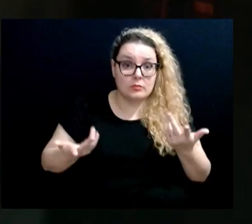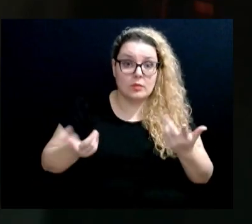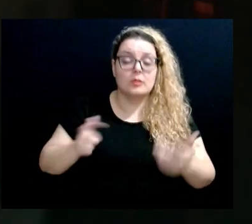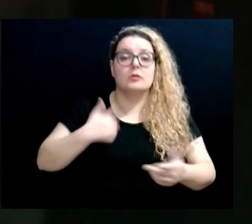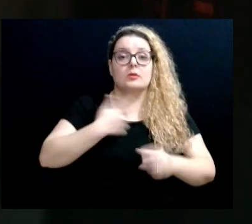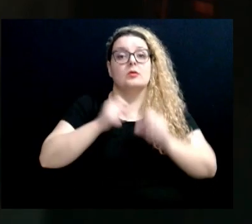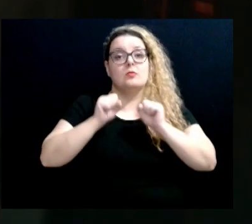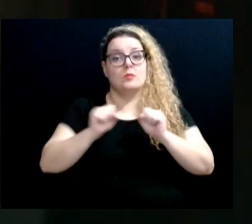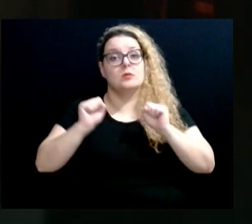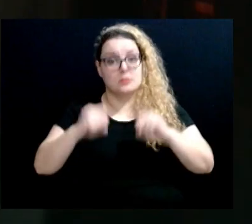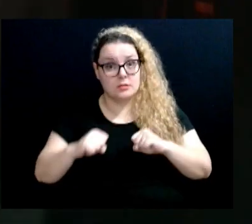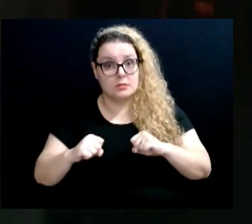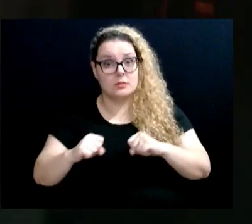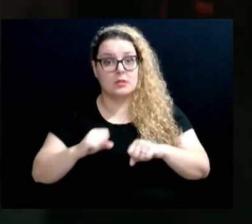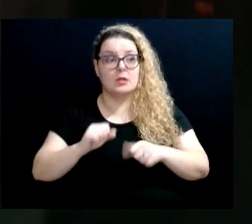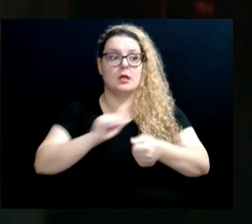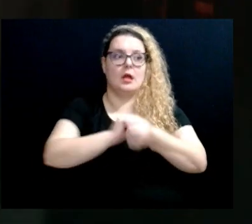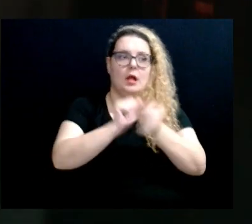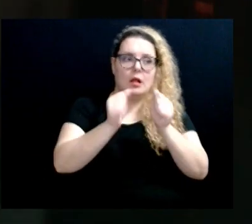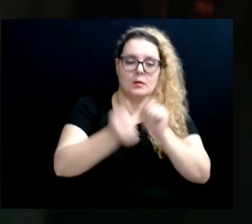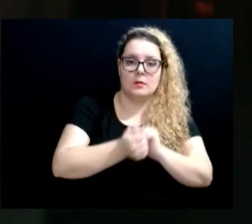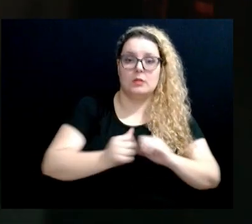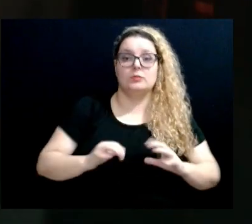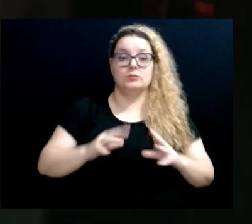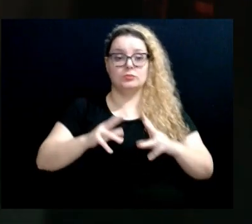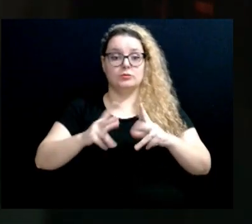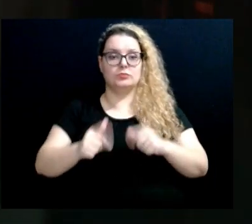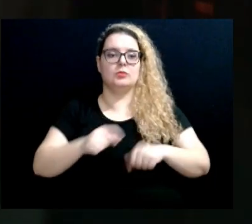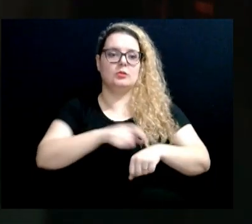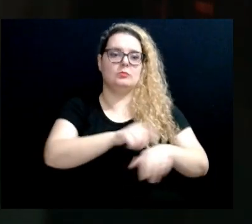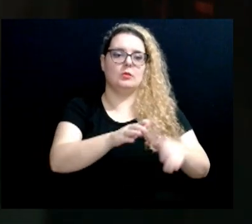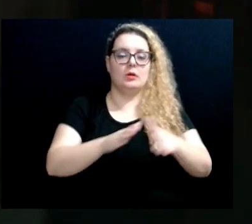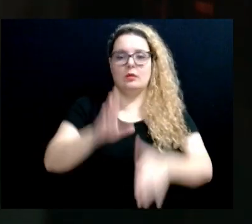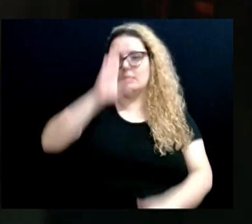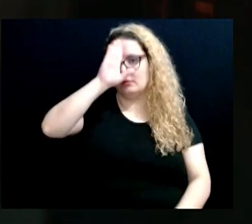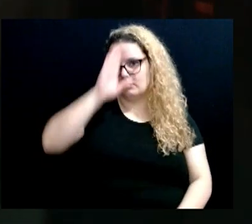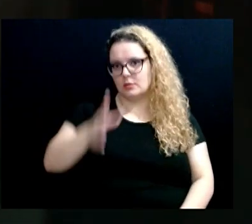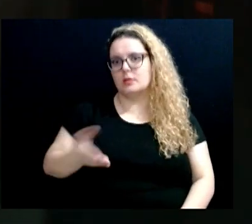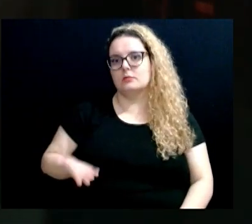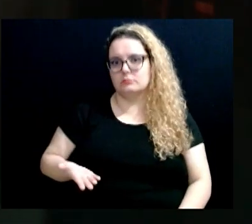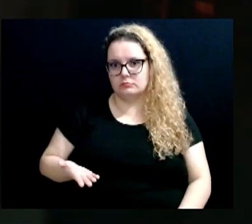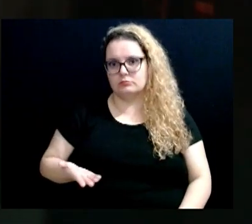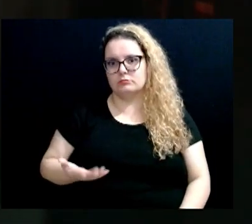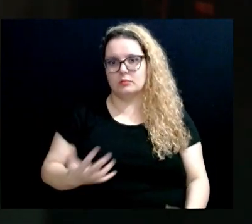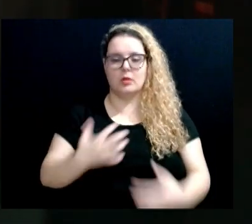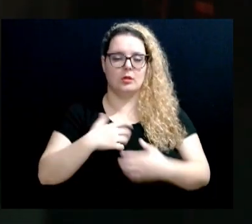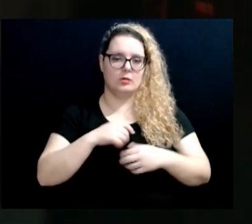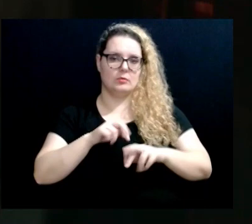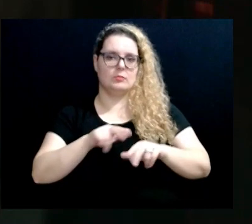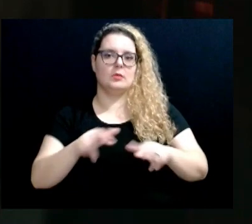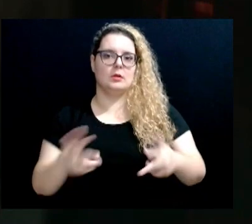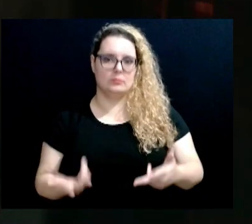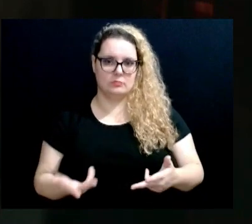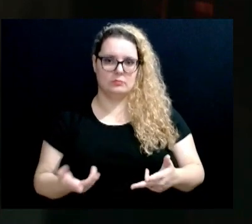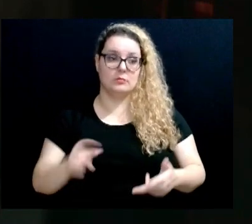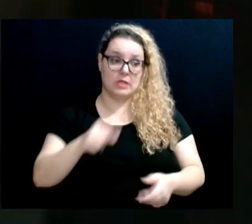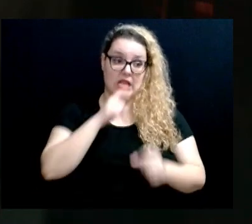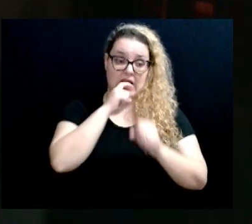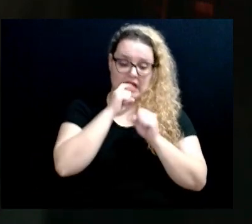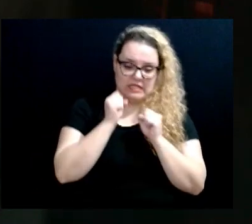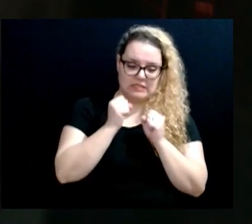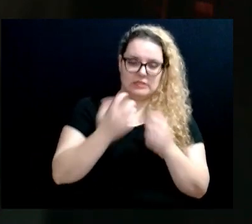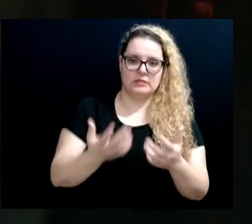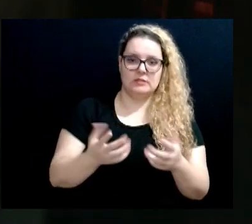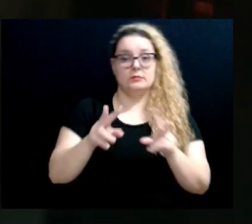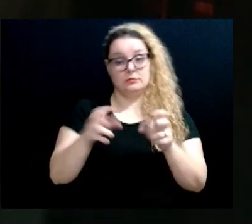ajustar todas essas situações, principalmente esse sentimento que é a inveja. E aqui no tema de hoje é a